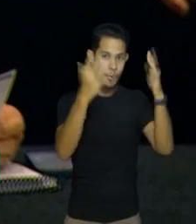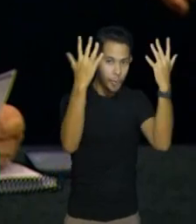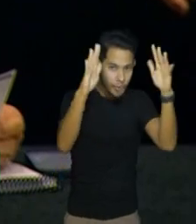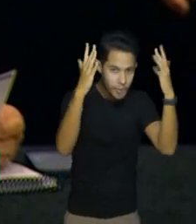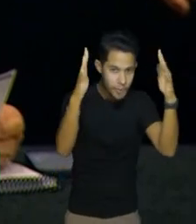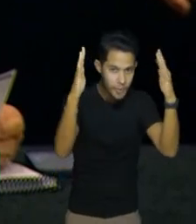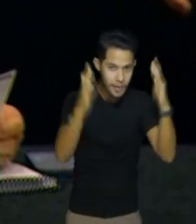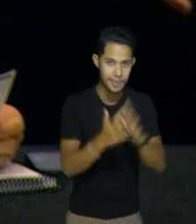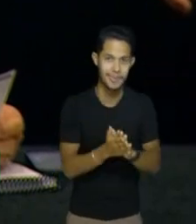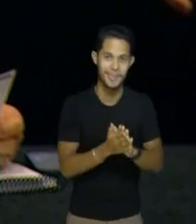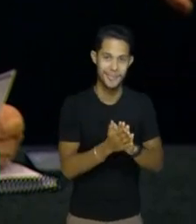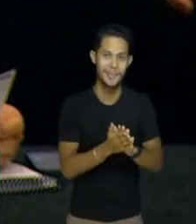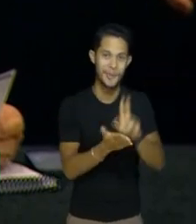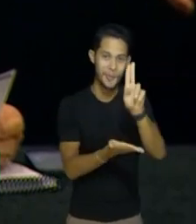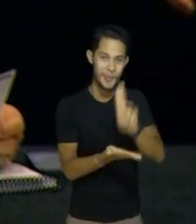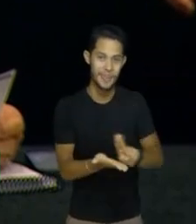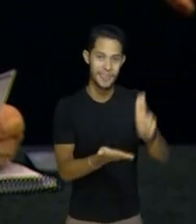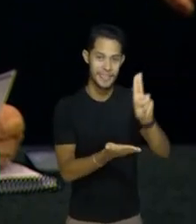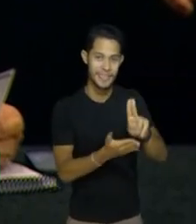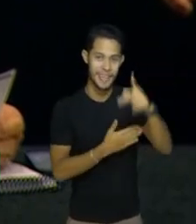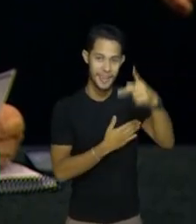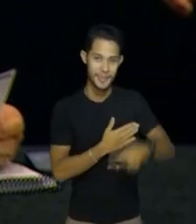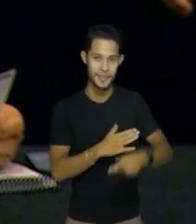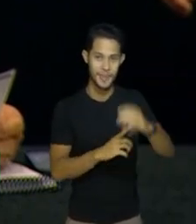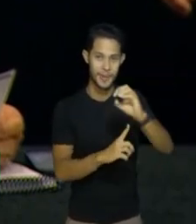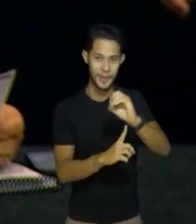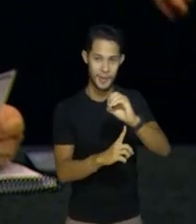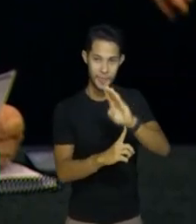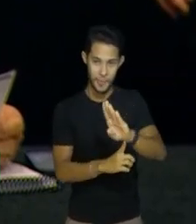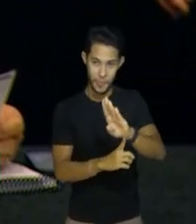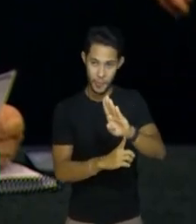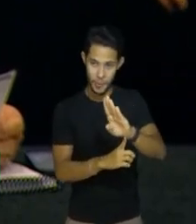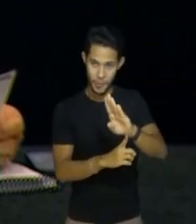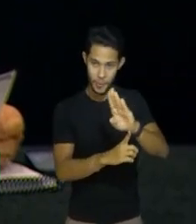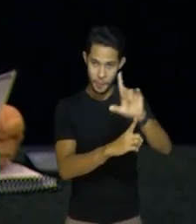Universidade de Blumenau, FURB, que será presidida pelo